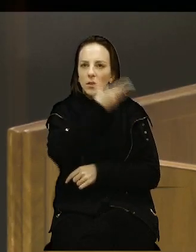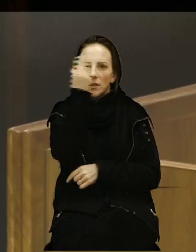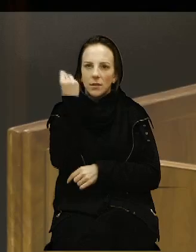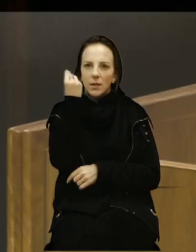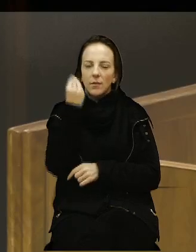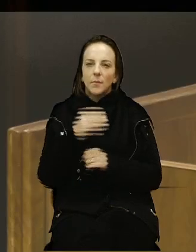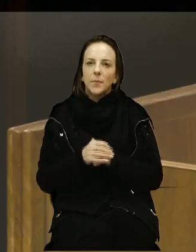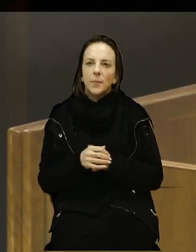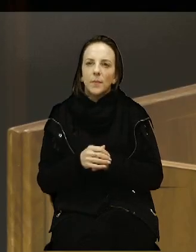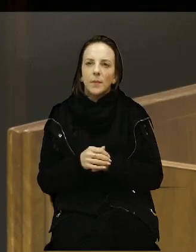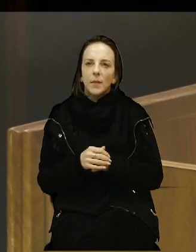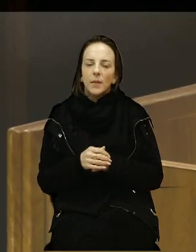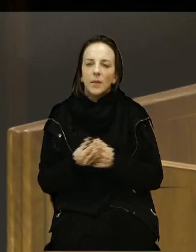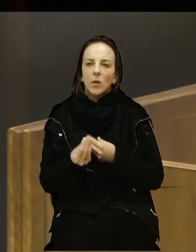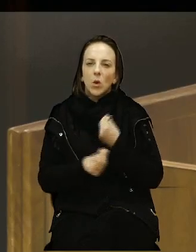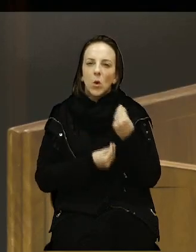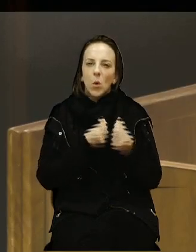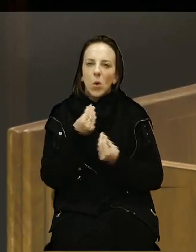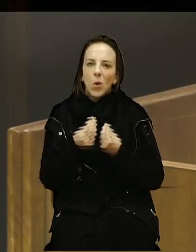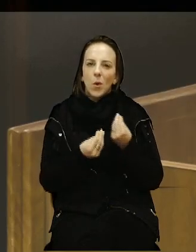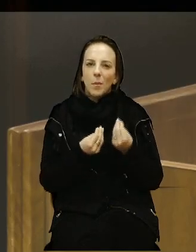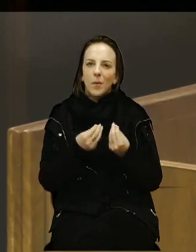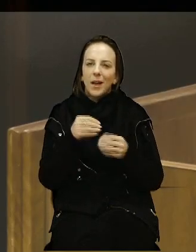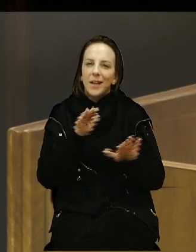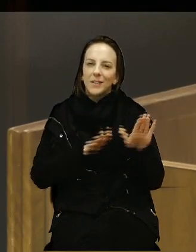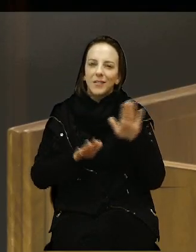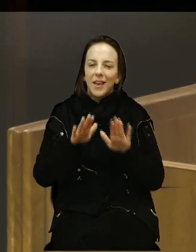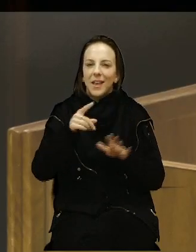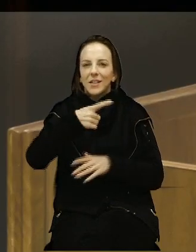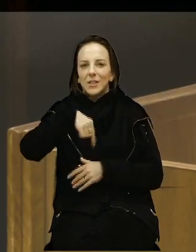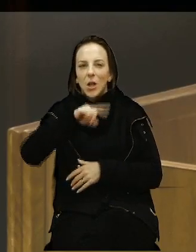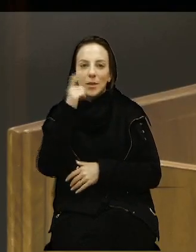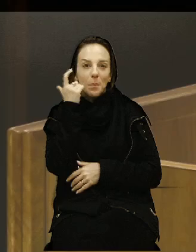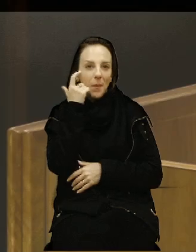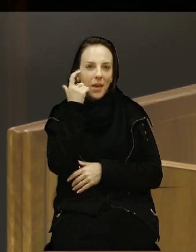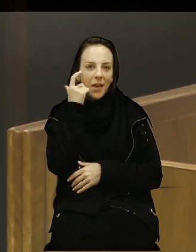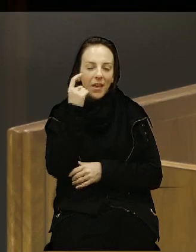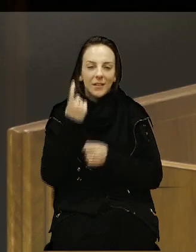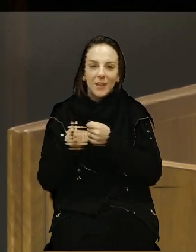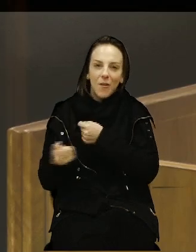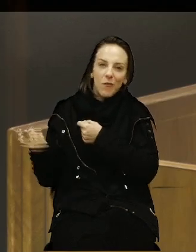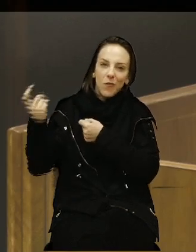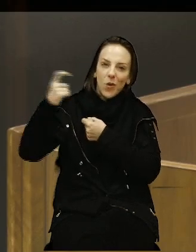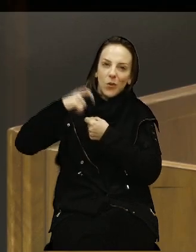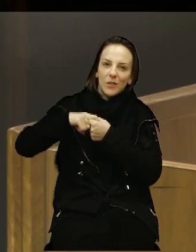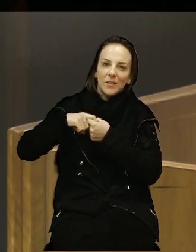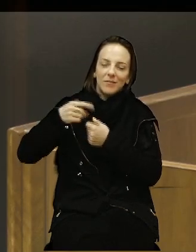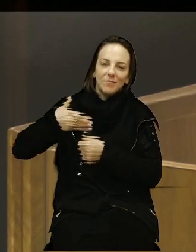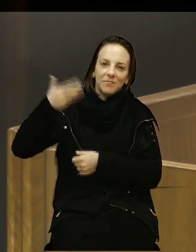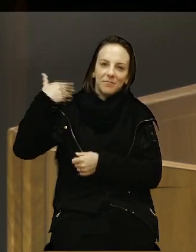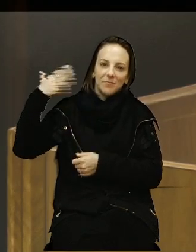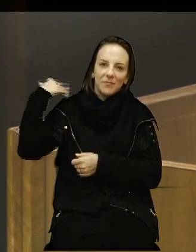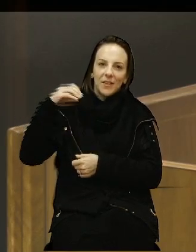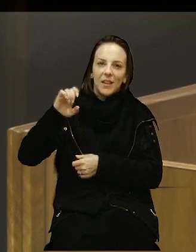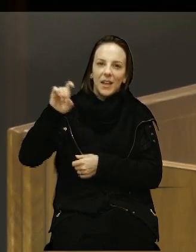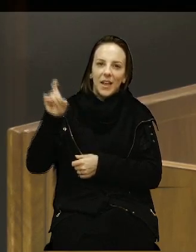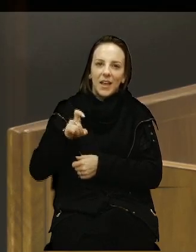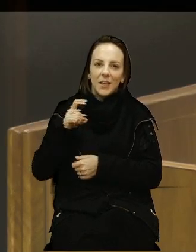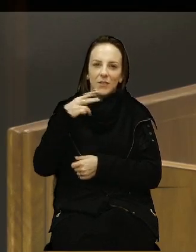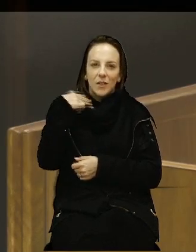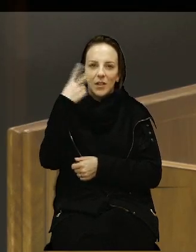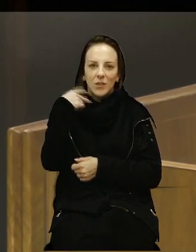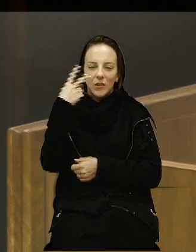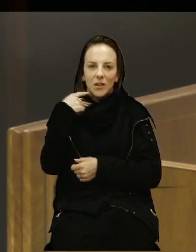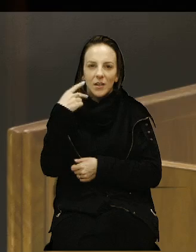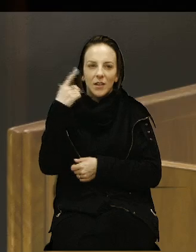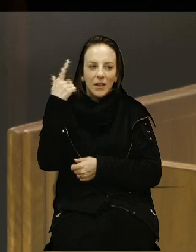que, como a gente às vezes fica pensando e voltando no passado, da nossa ex-vereadora Gladys Frisso e